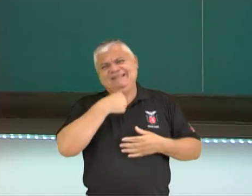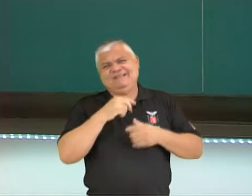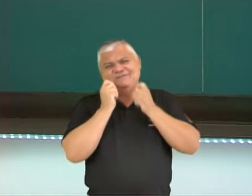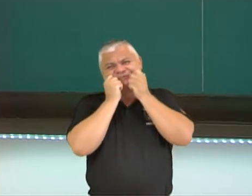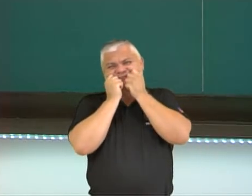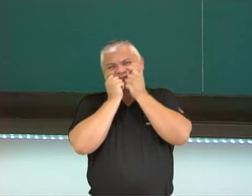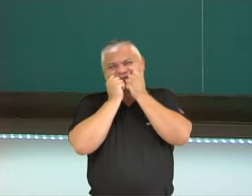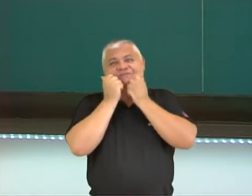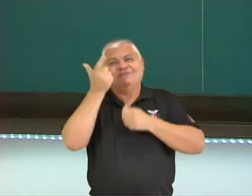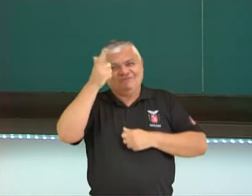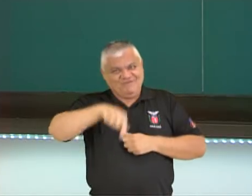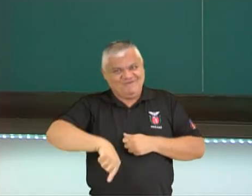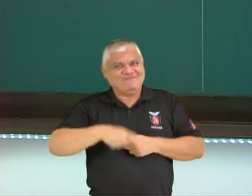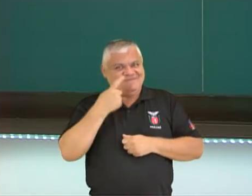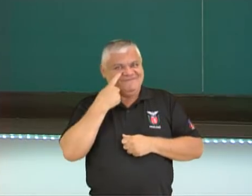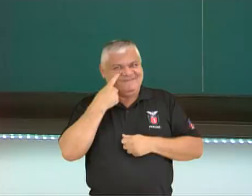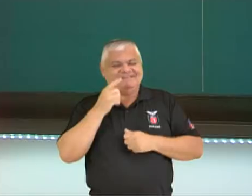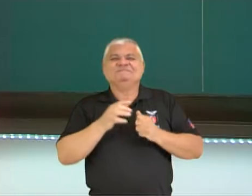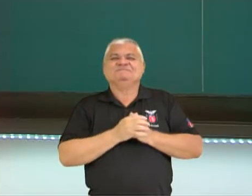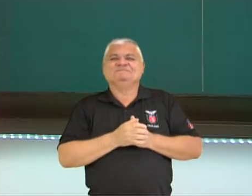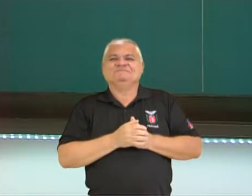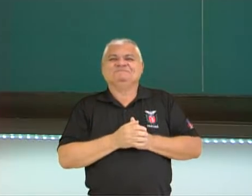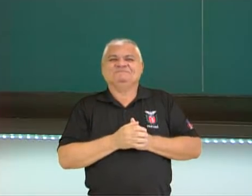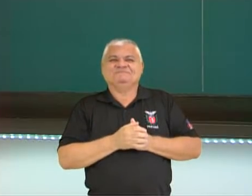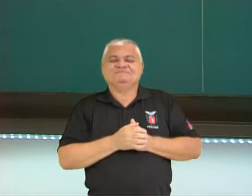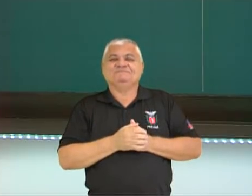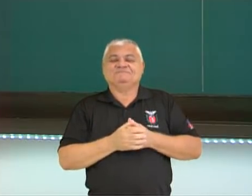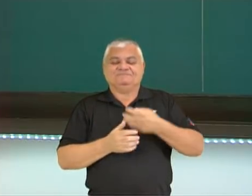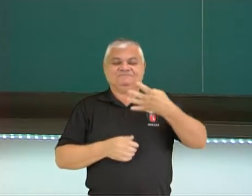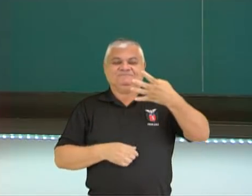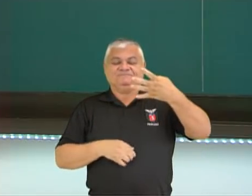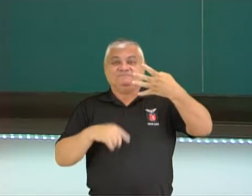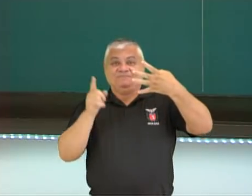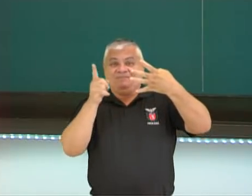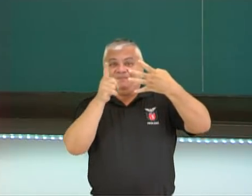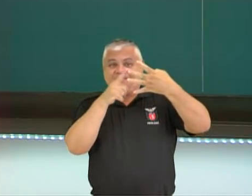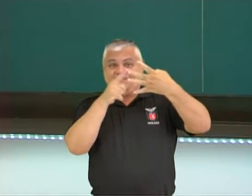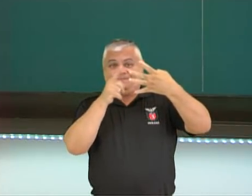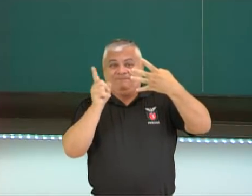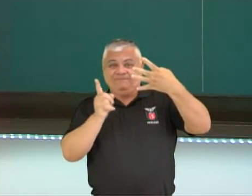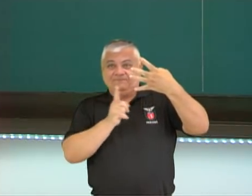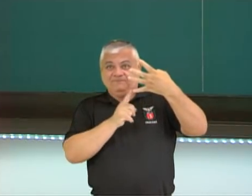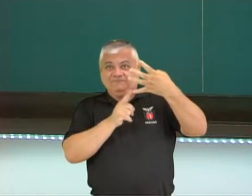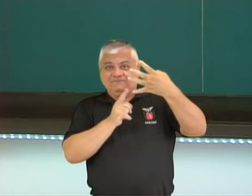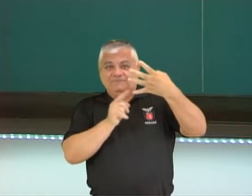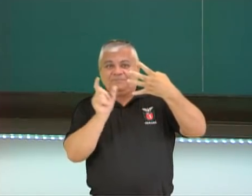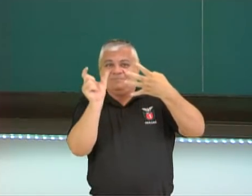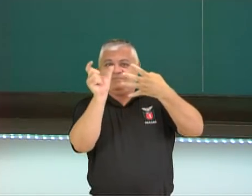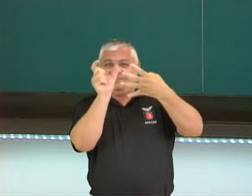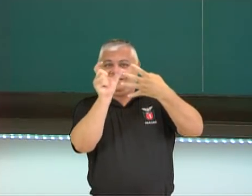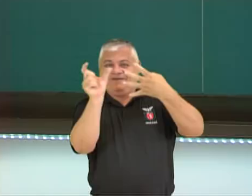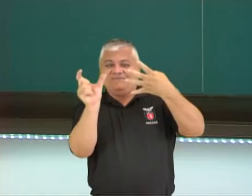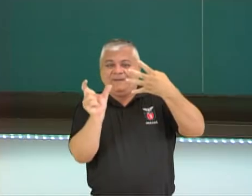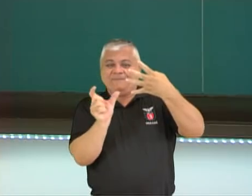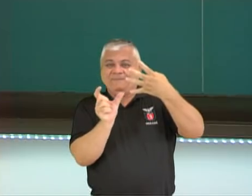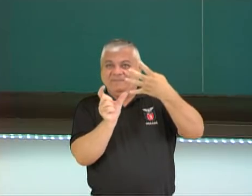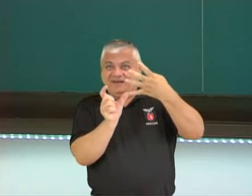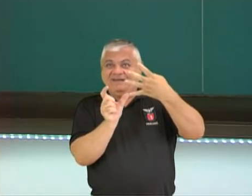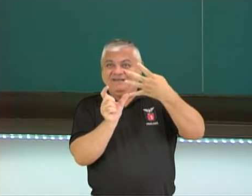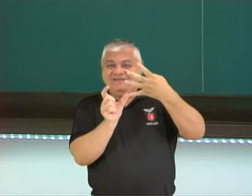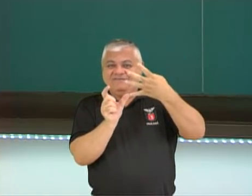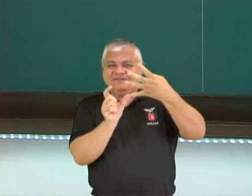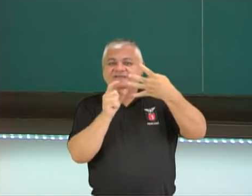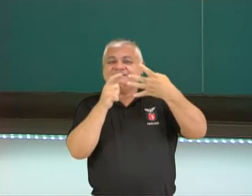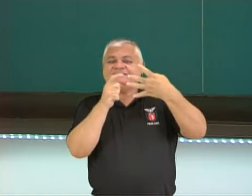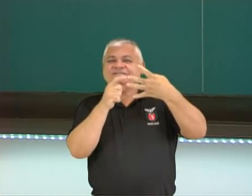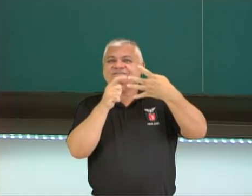De novo vamos revisar aqui ó segundo verso 4 verso o Calzinho do